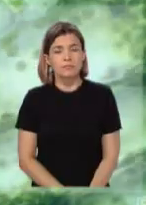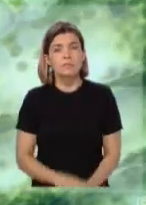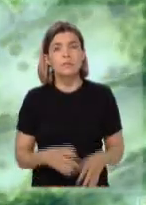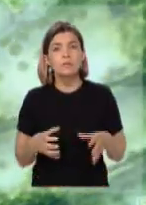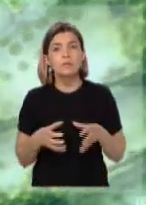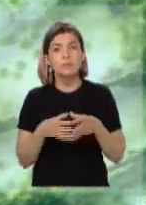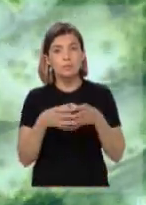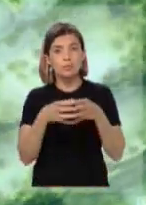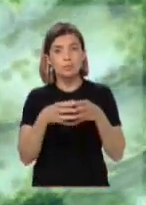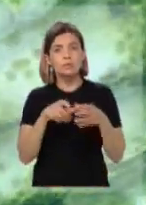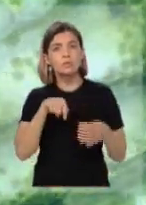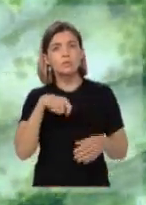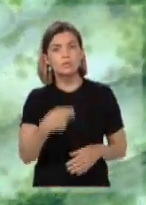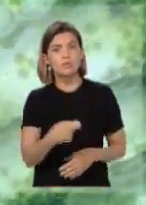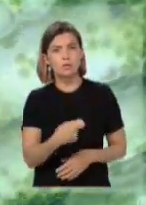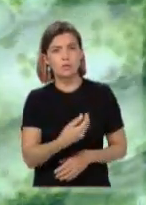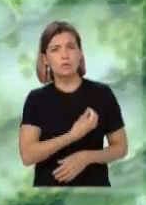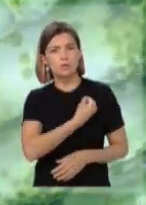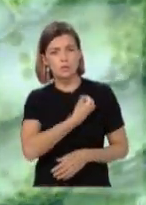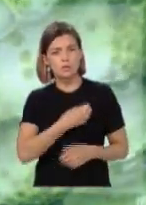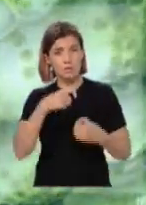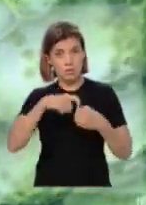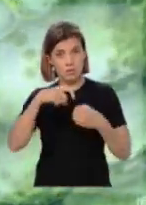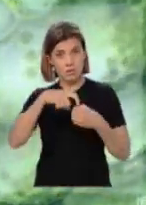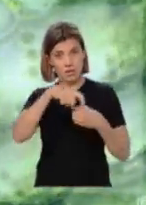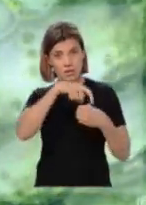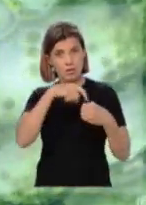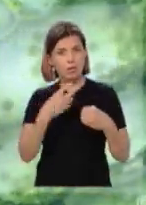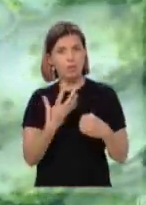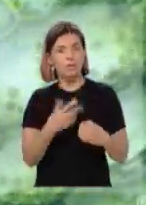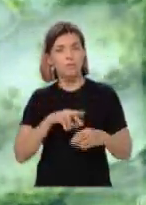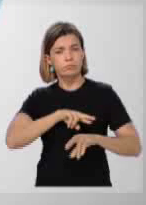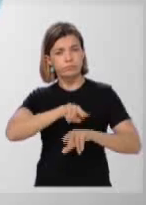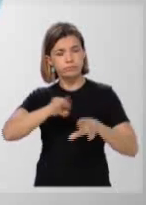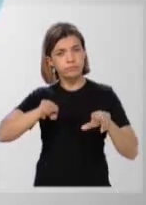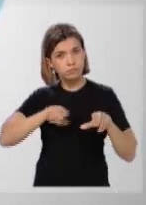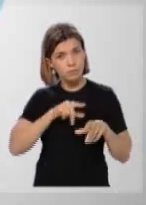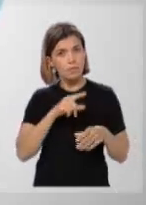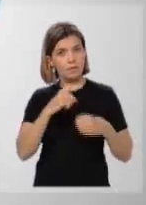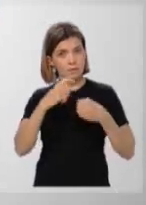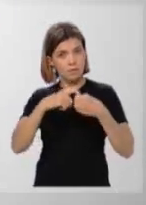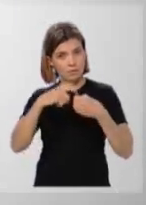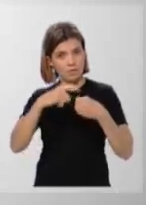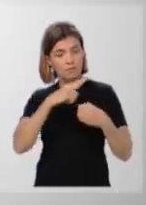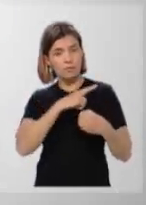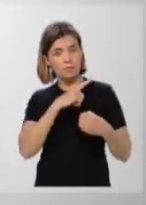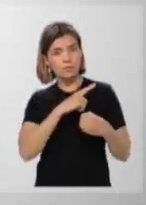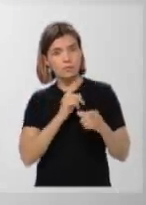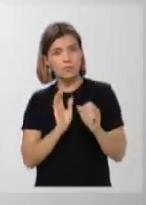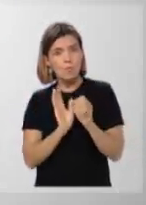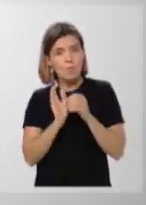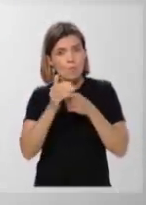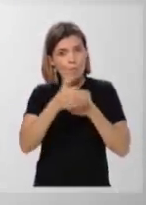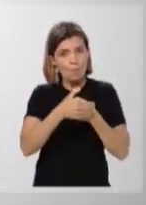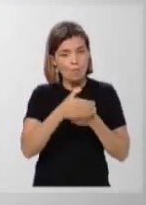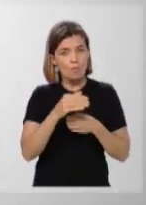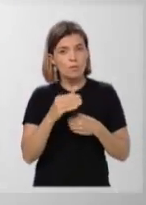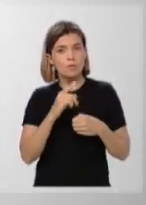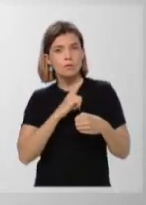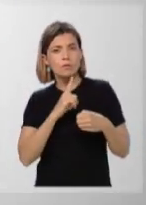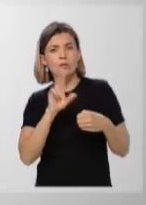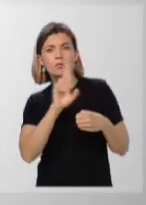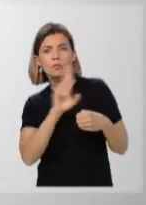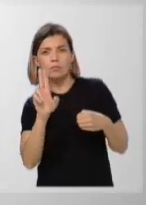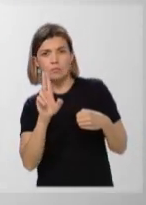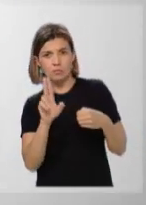A esse grupo, damos o nome de multicelulares. As células são formadas por uma capa, a